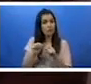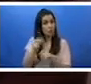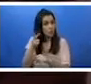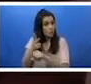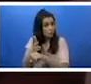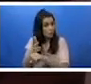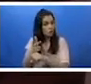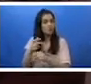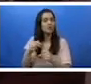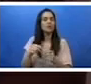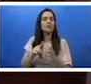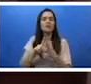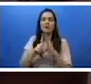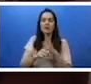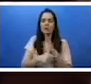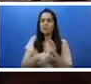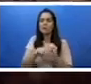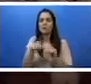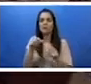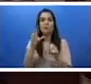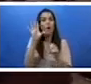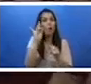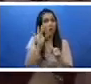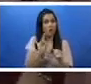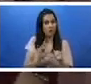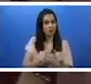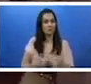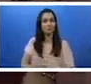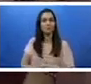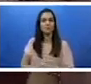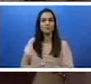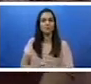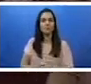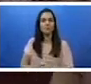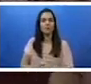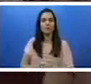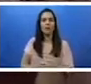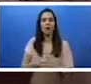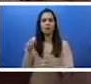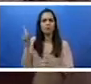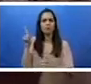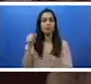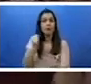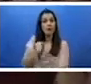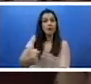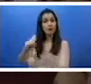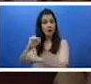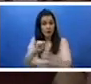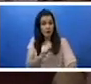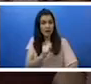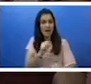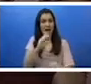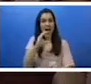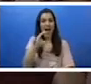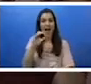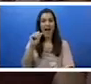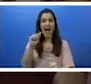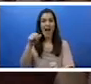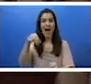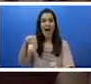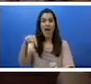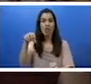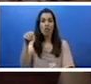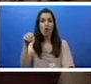vai marcando o X e depois você vem colando. O que está escrito aqui? Olha lá, K,